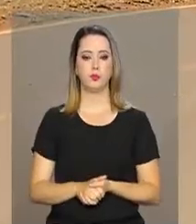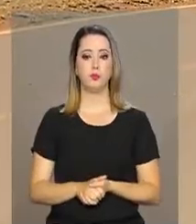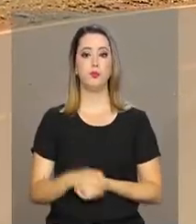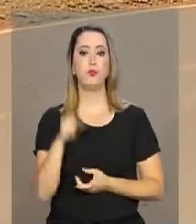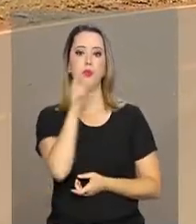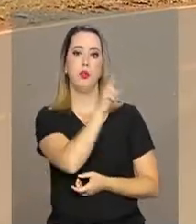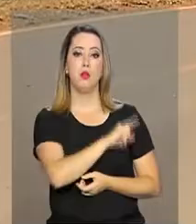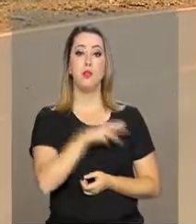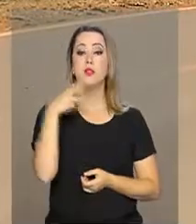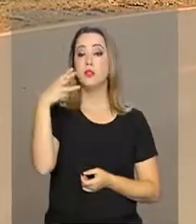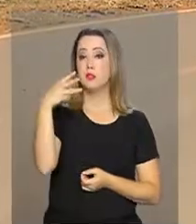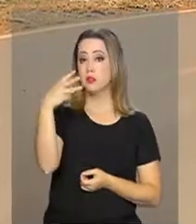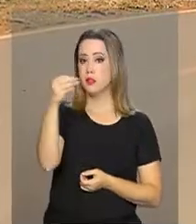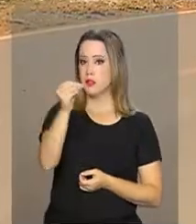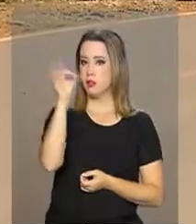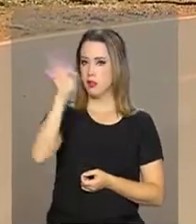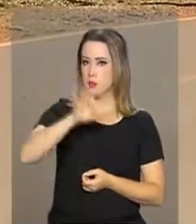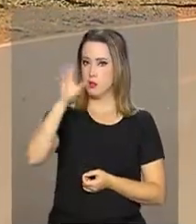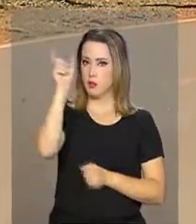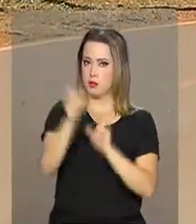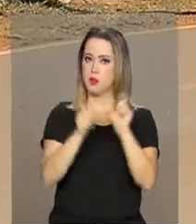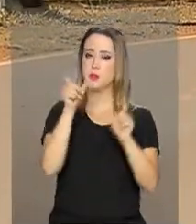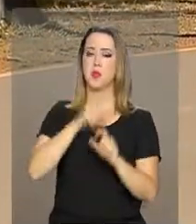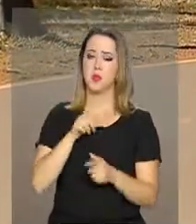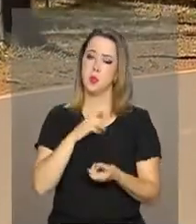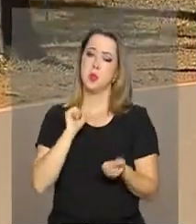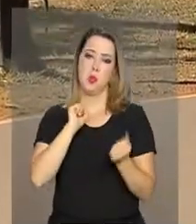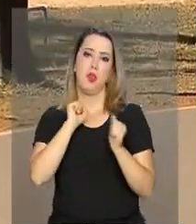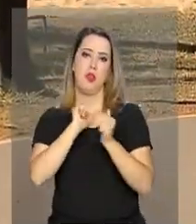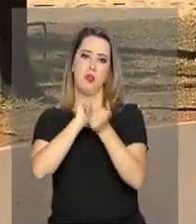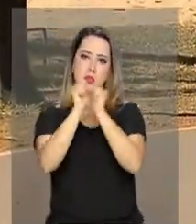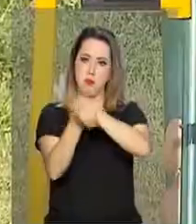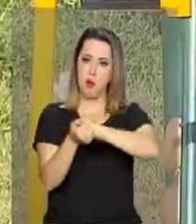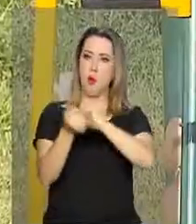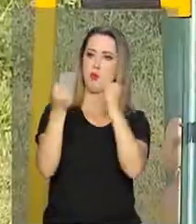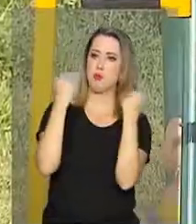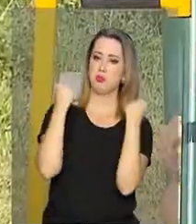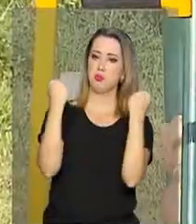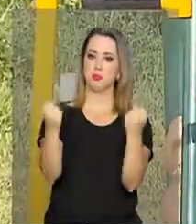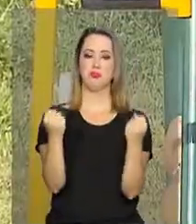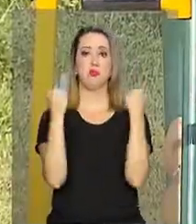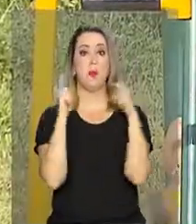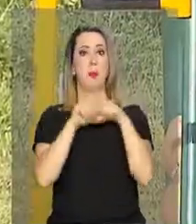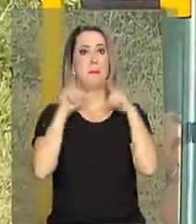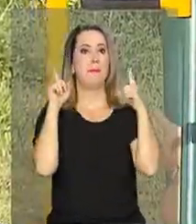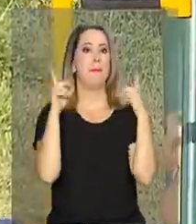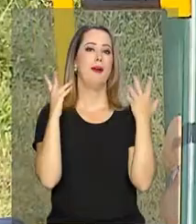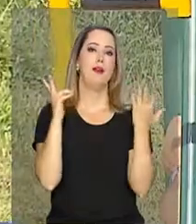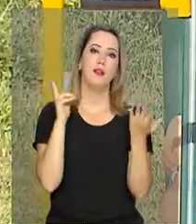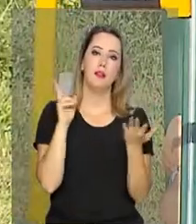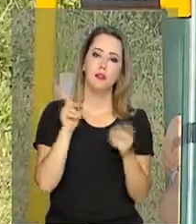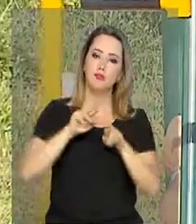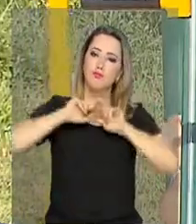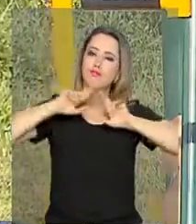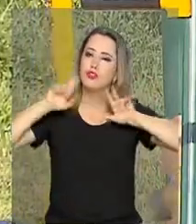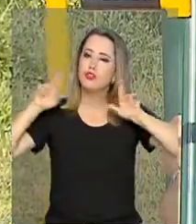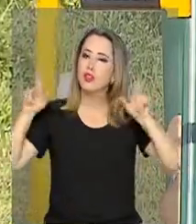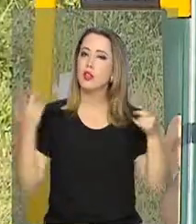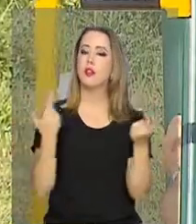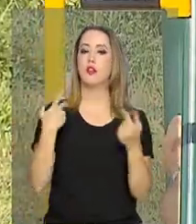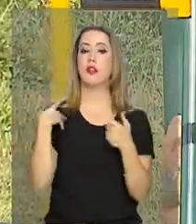dos brasileiros praticam atividades físicas e esportivas mas a prática varia bastante